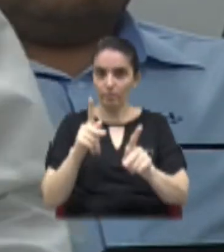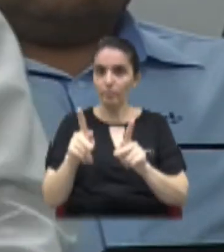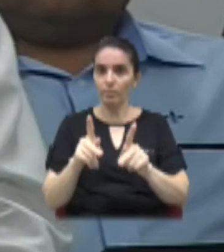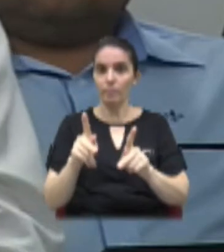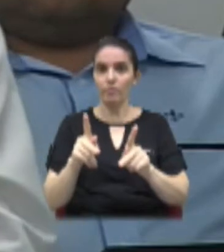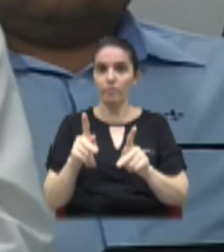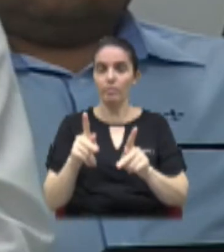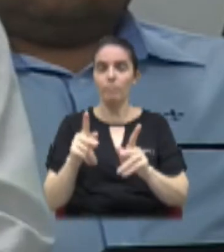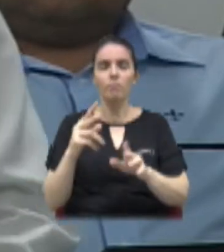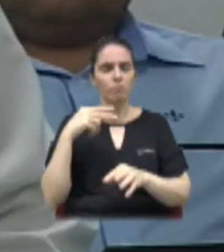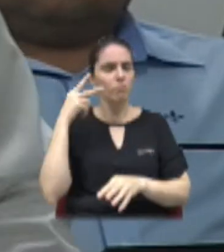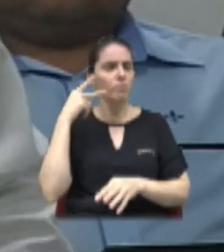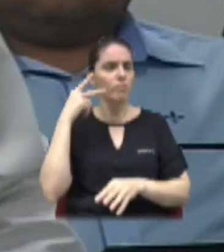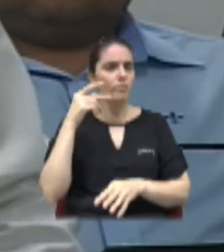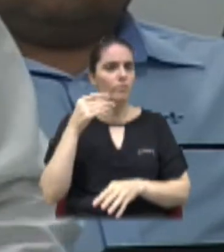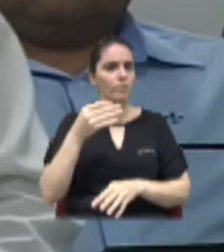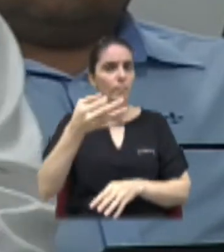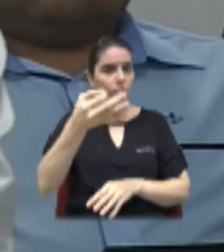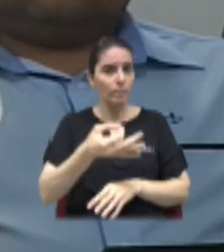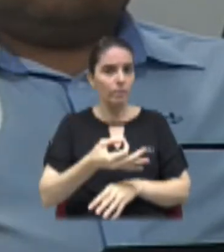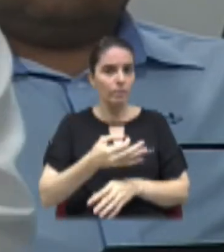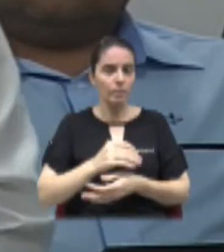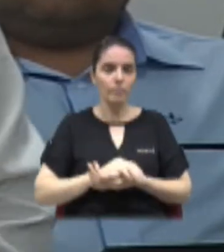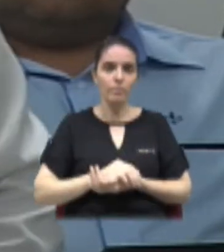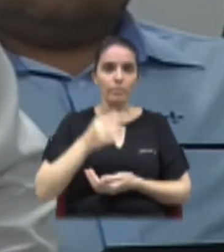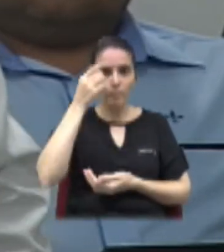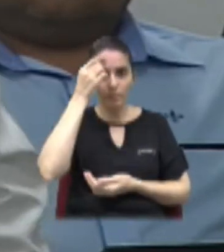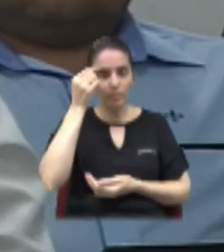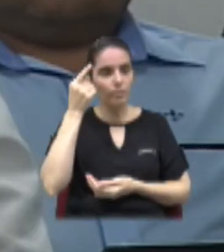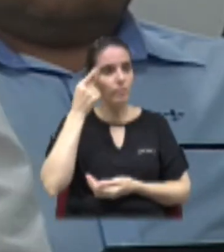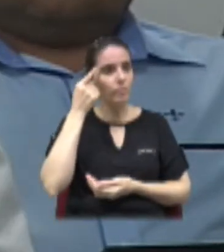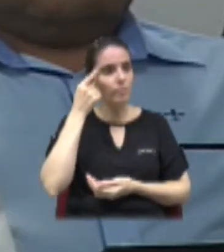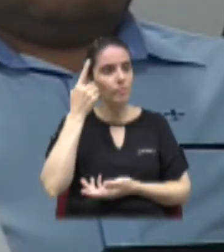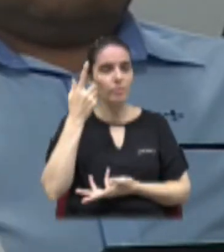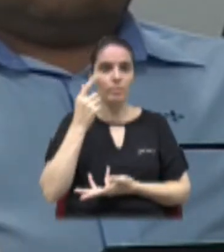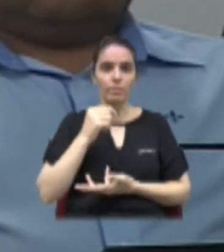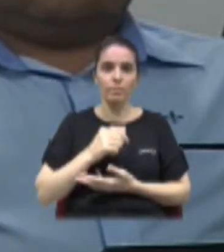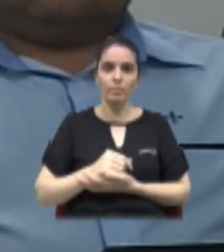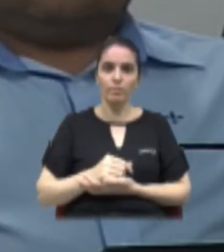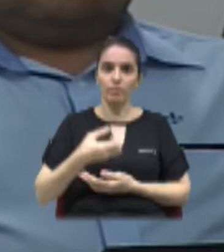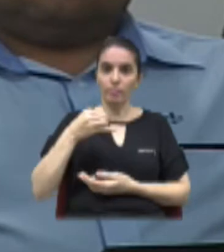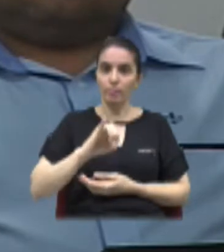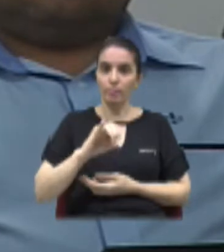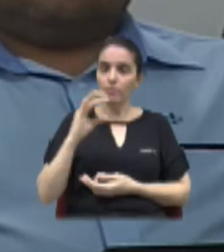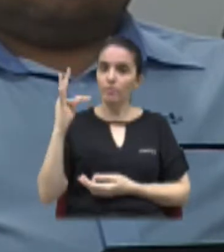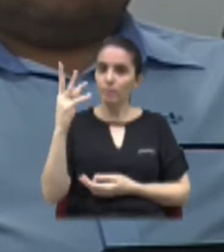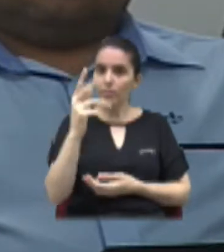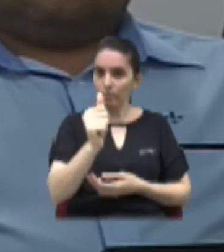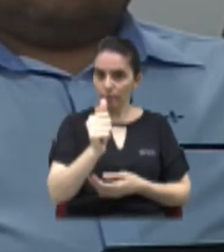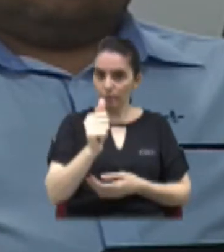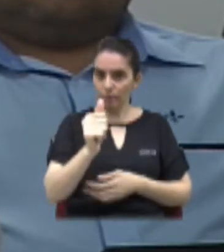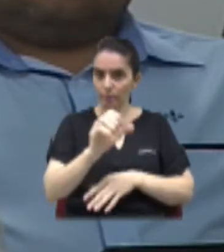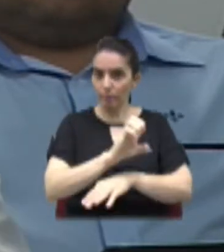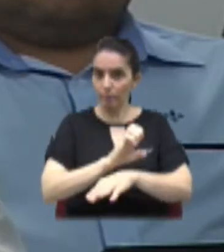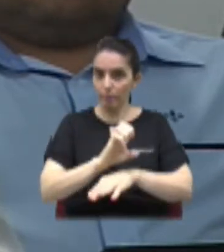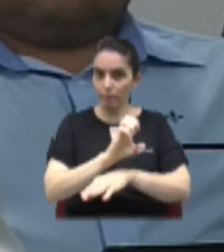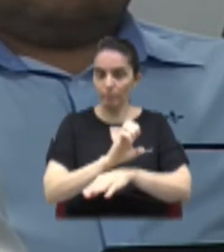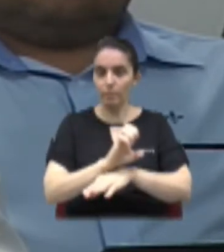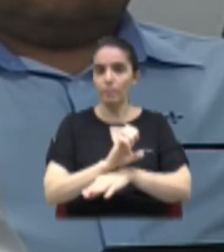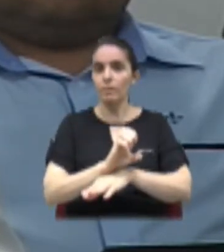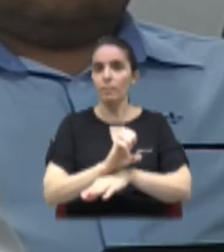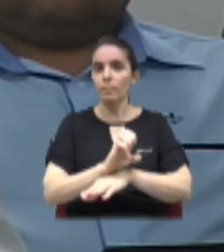presidente. Continue em discussão. Desejo discutir, presidente. Com a palavra, vereador Anderson Pereira. Presidente,